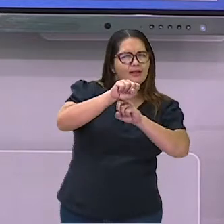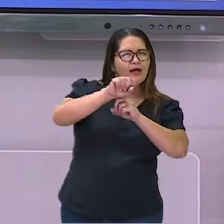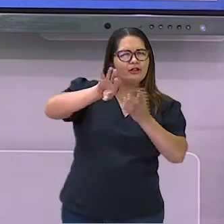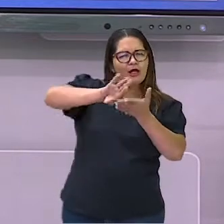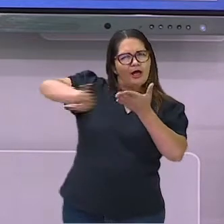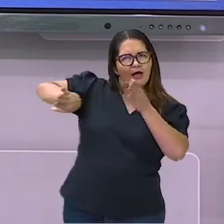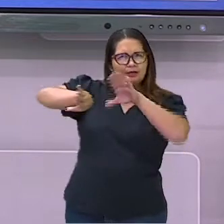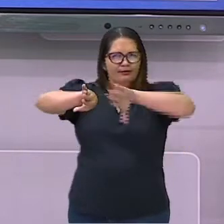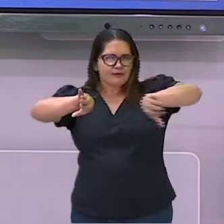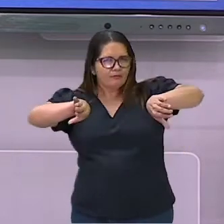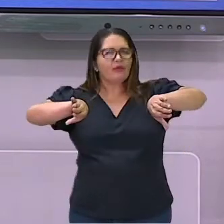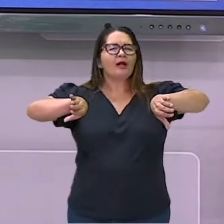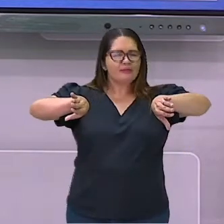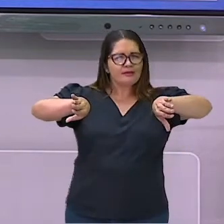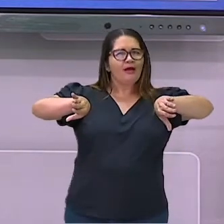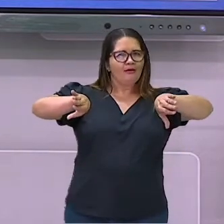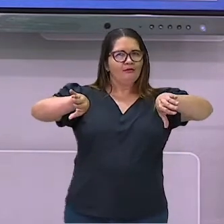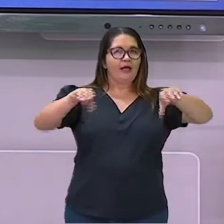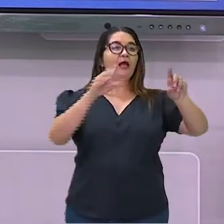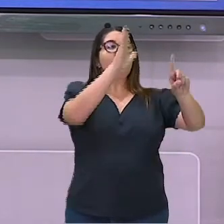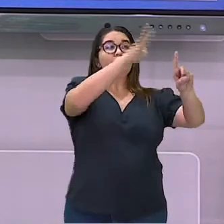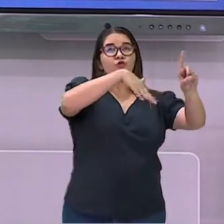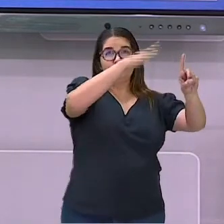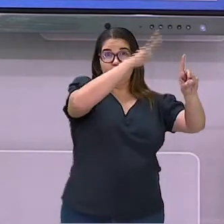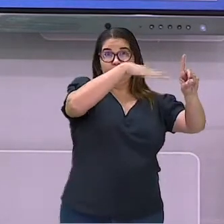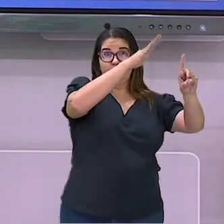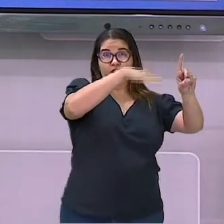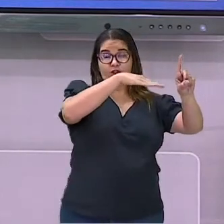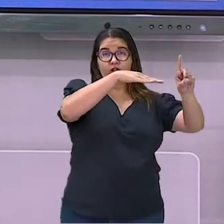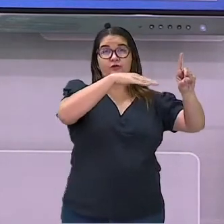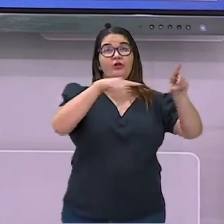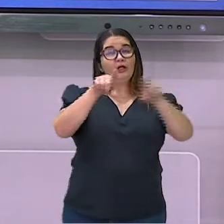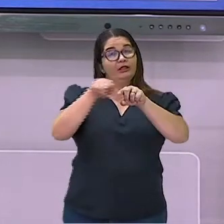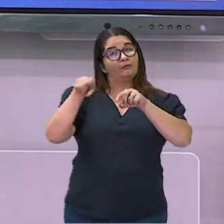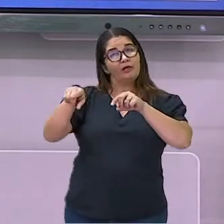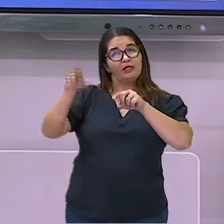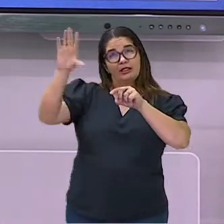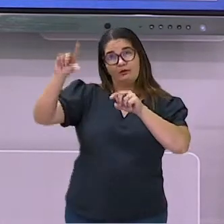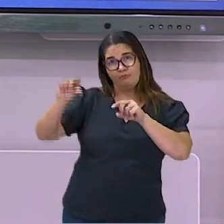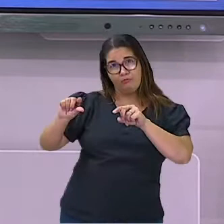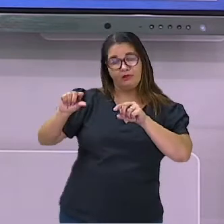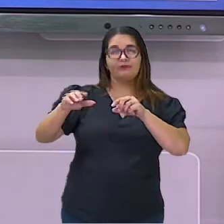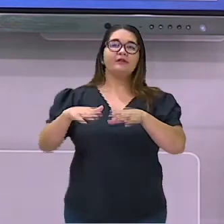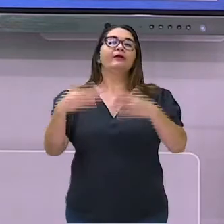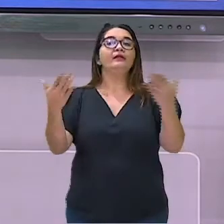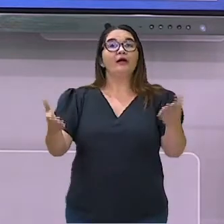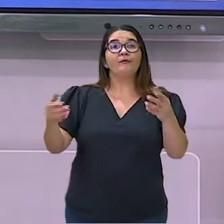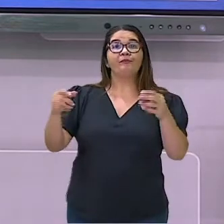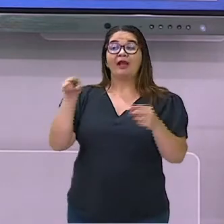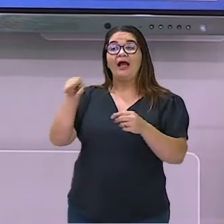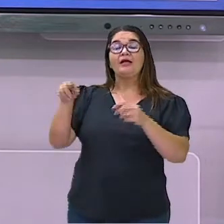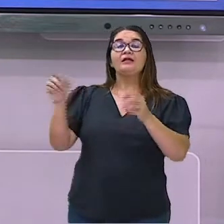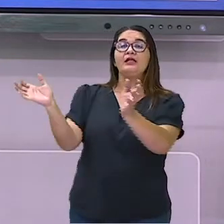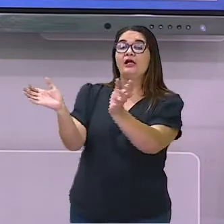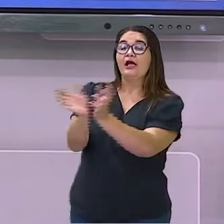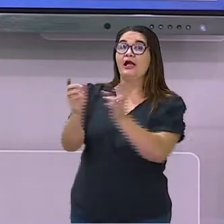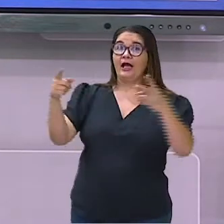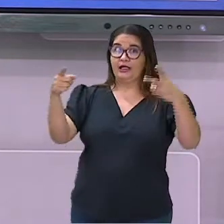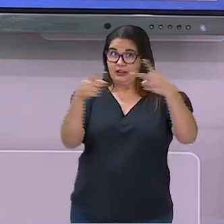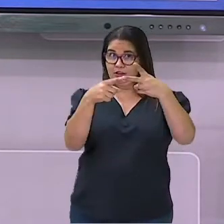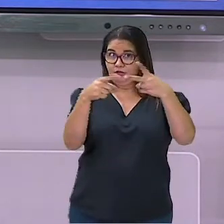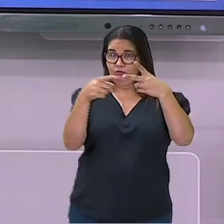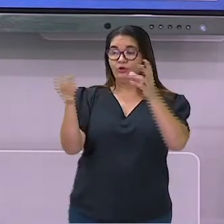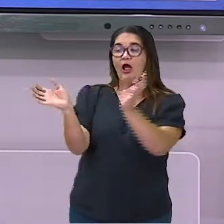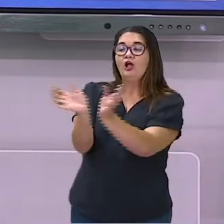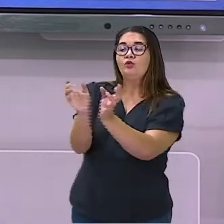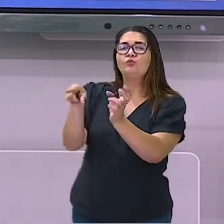este mesmo termo. As sociedades igualitárias, ao contrário, não havia uma divisão